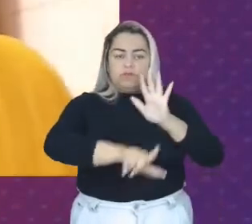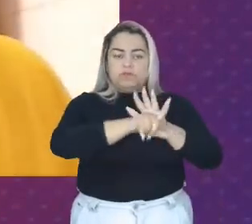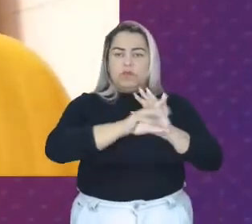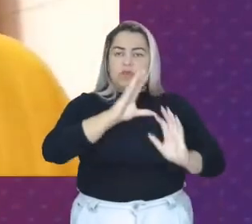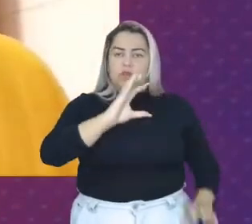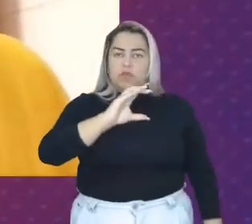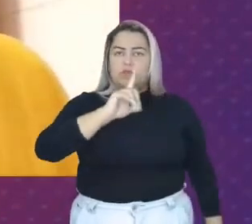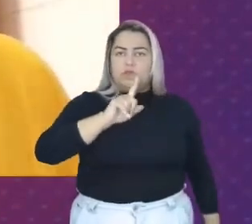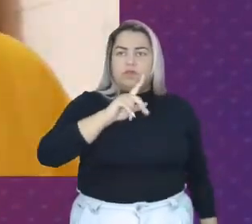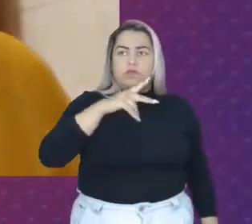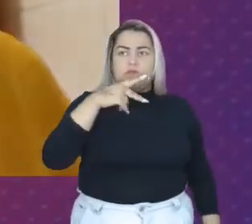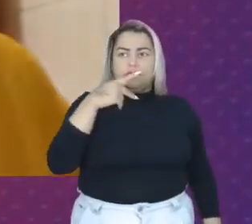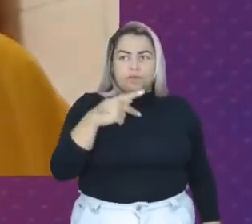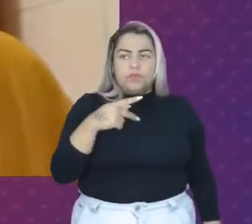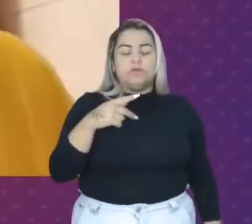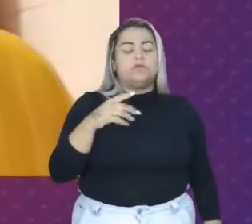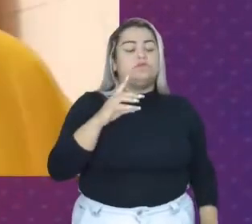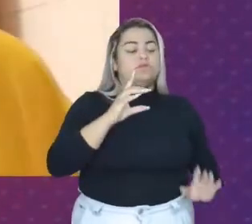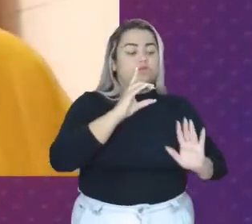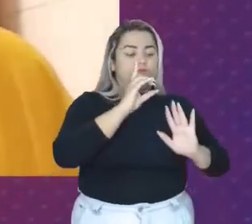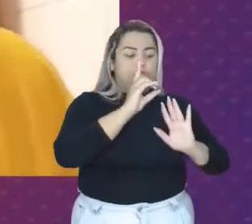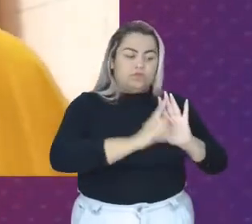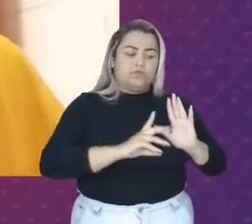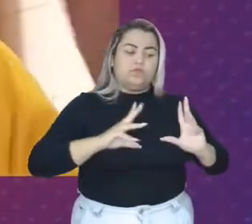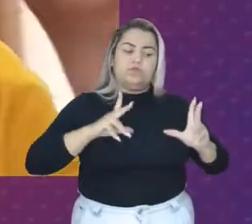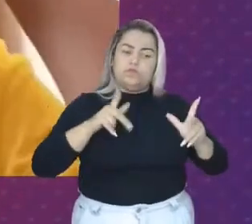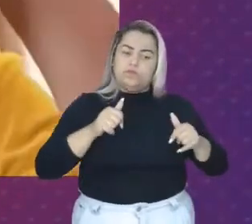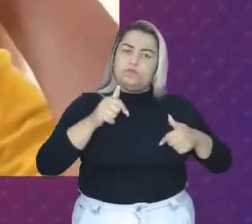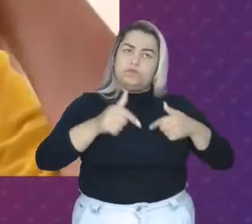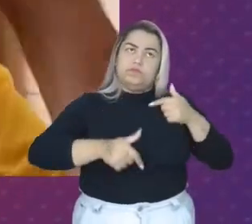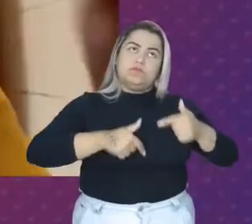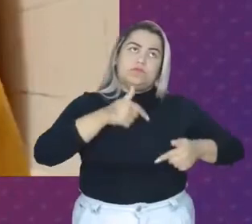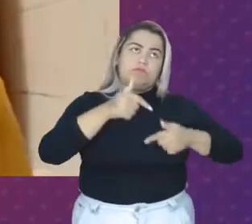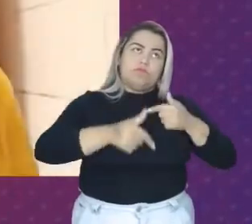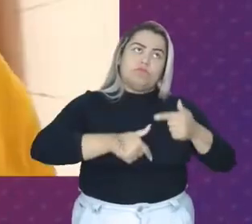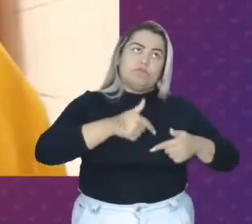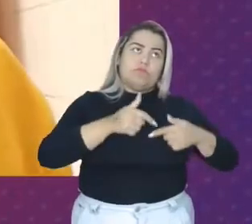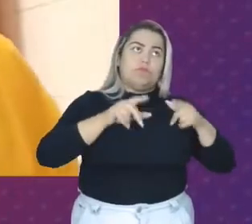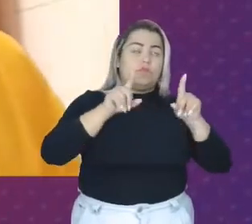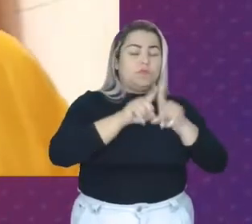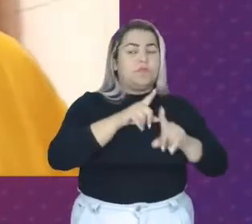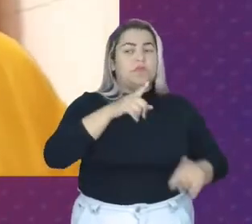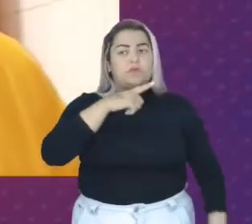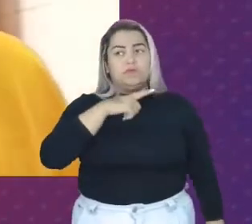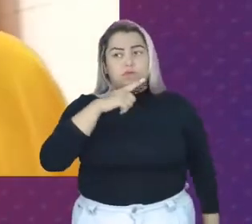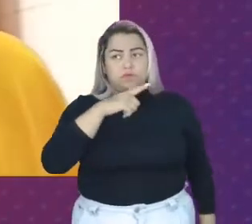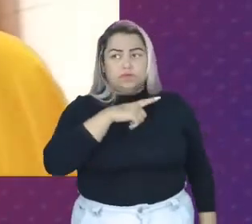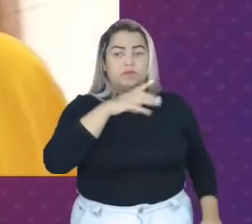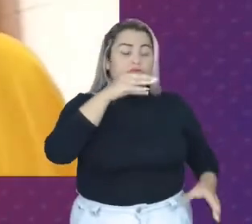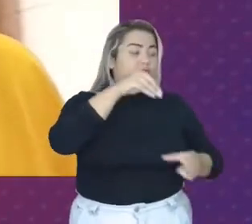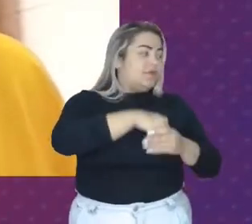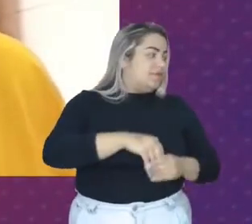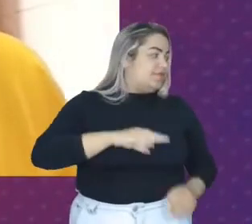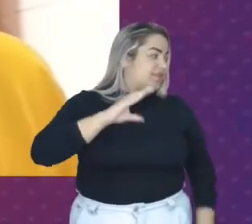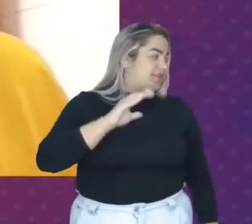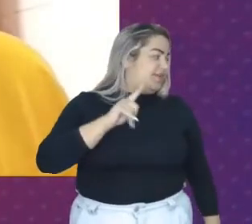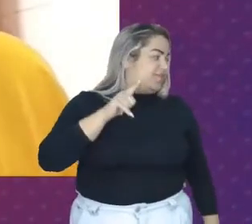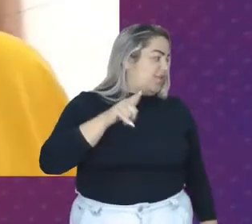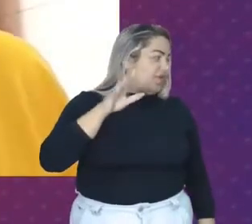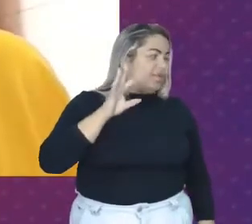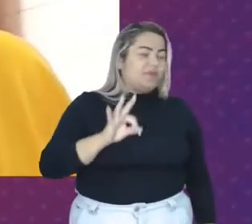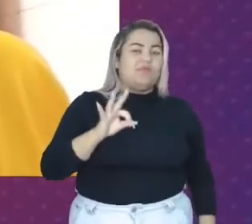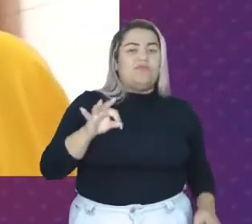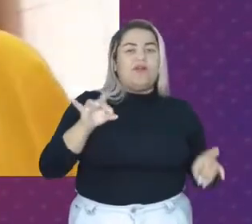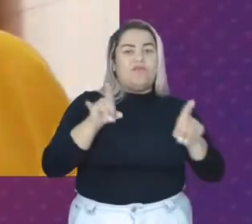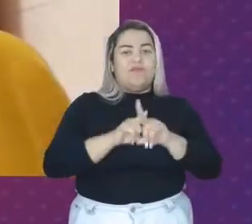CLT. Então, direitos que todos os trabalhadores, de um modo geral, tinham dentro da CLT, muitos